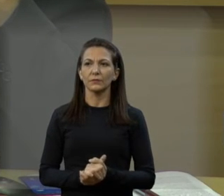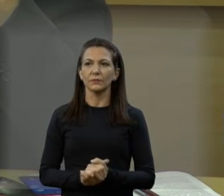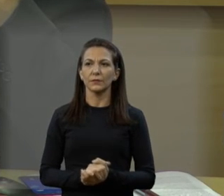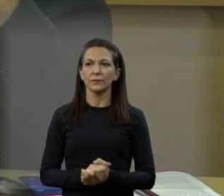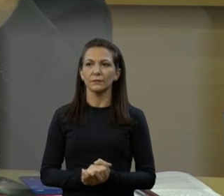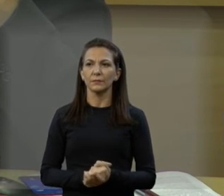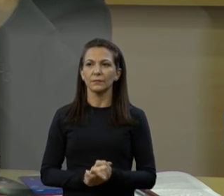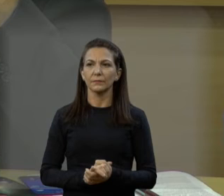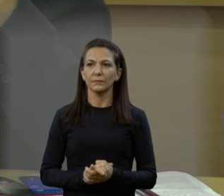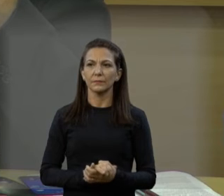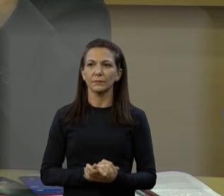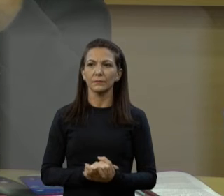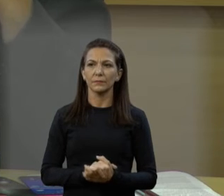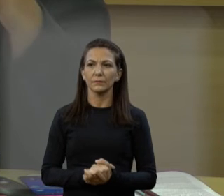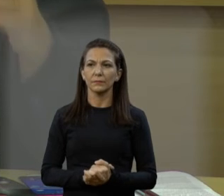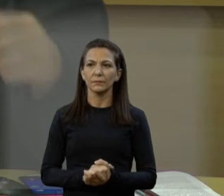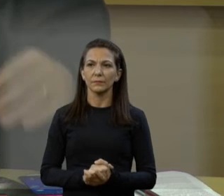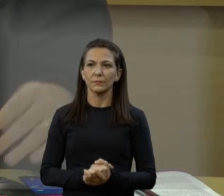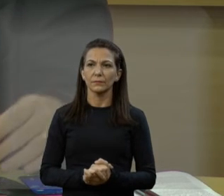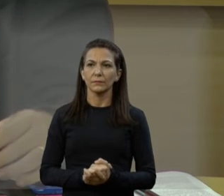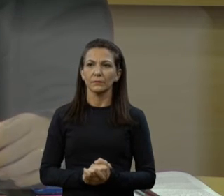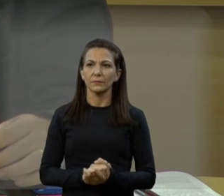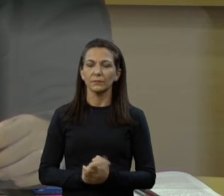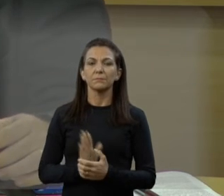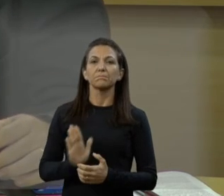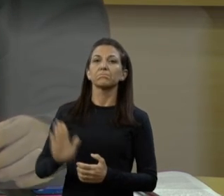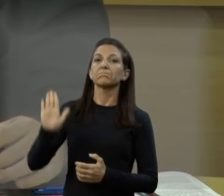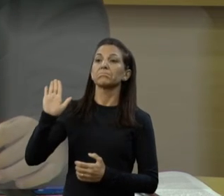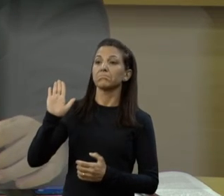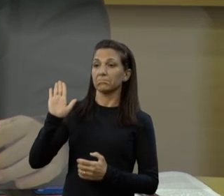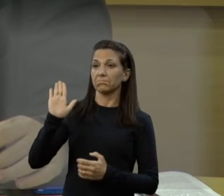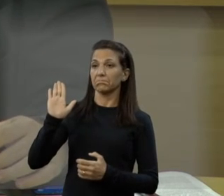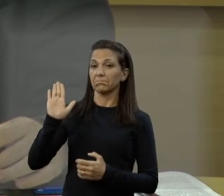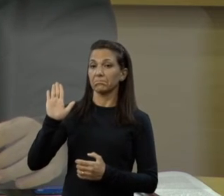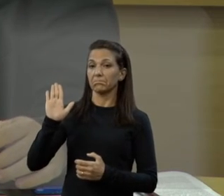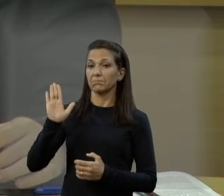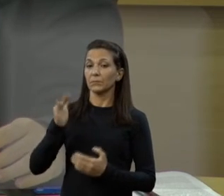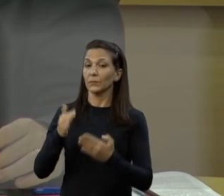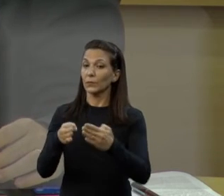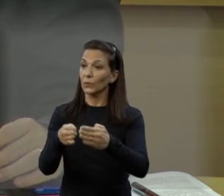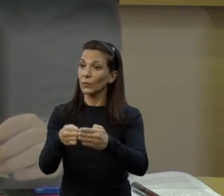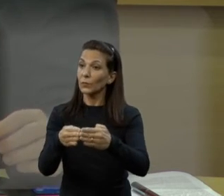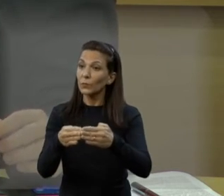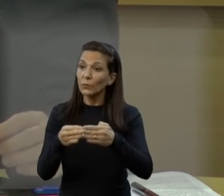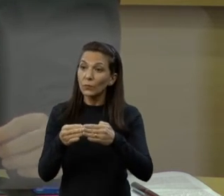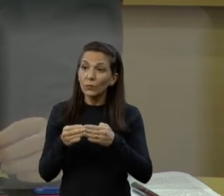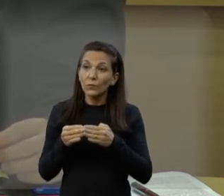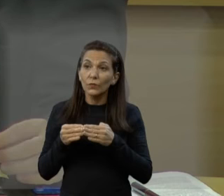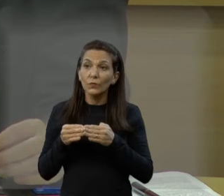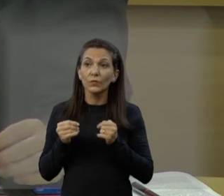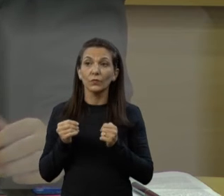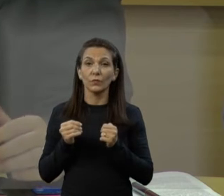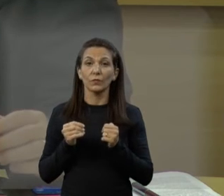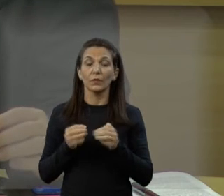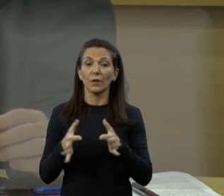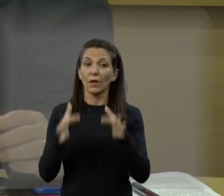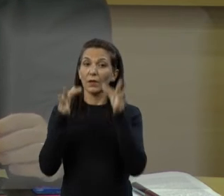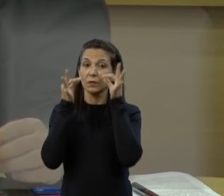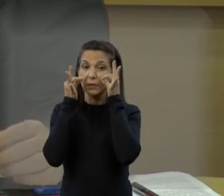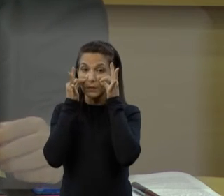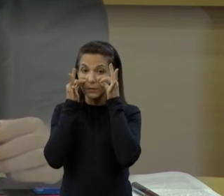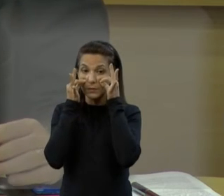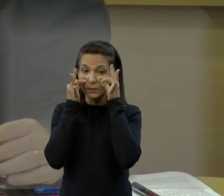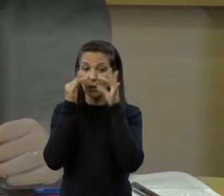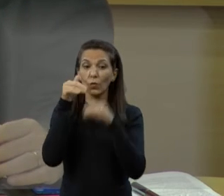e vamos vamos questão de ordem por favor vamos vamos ter atenção